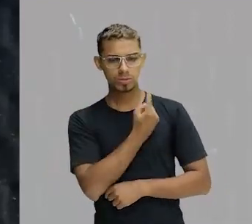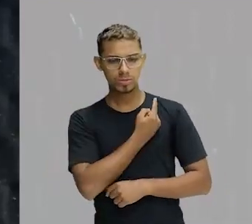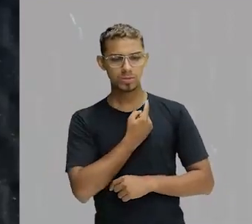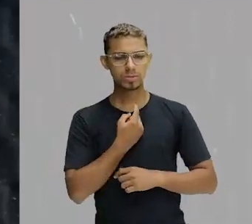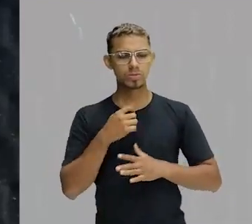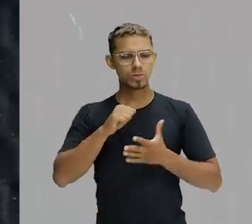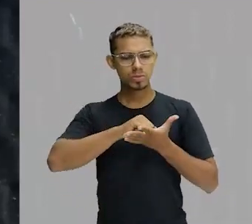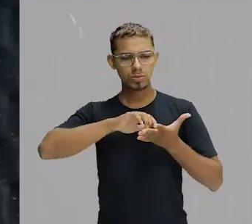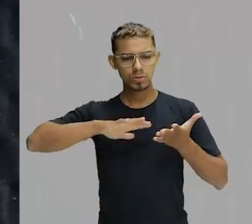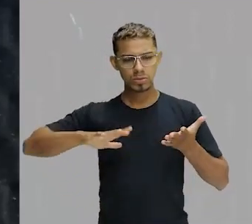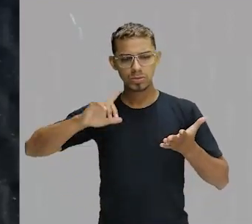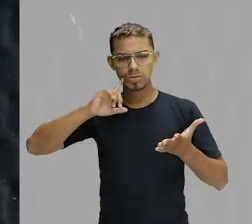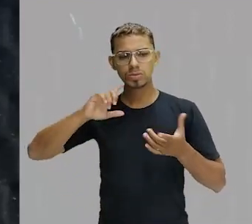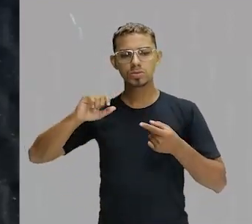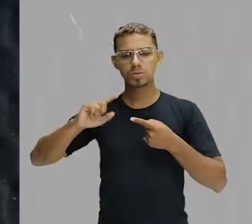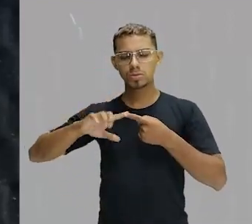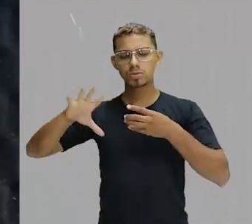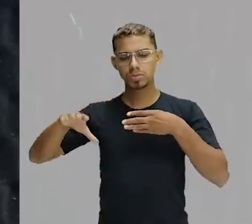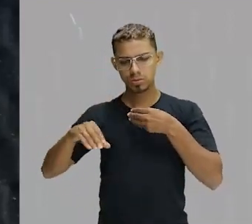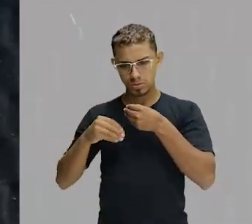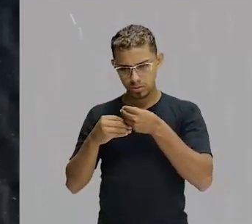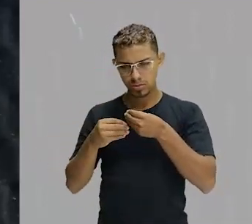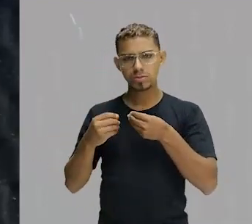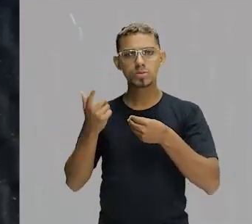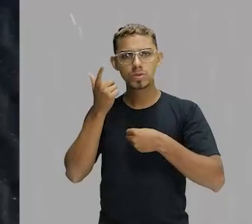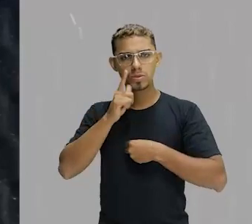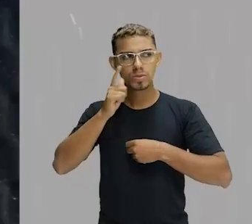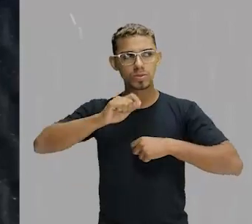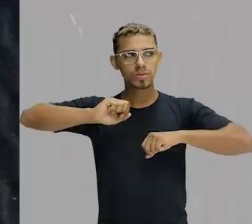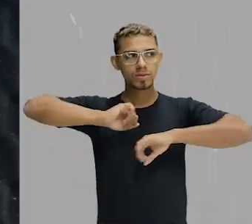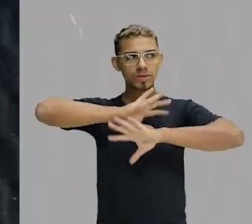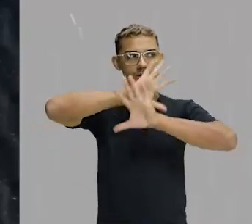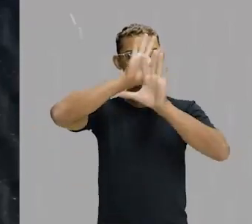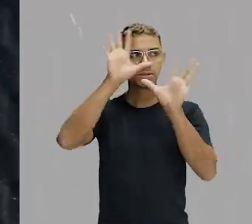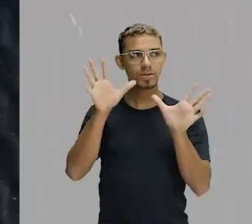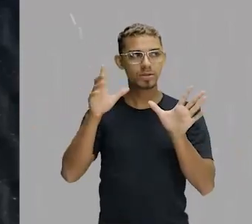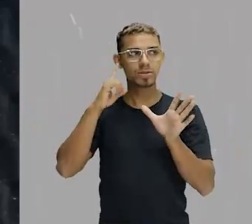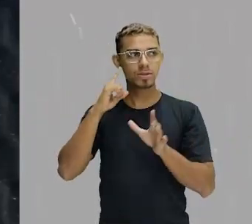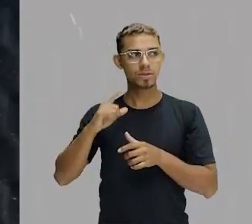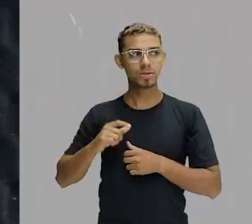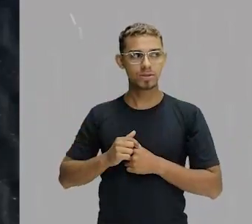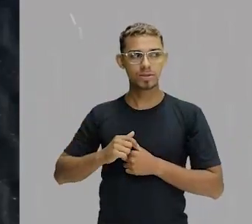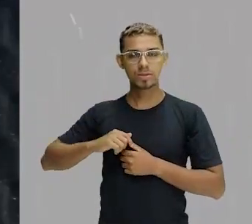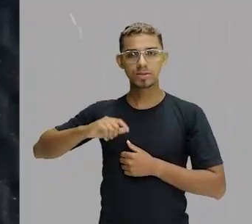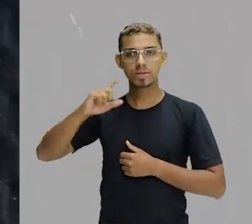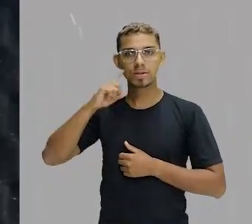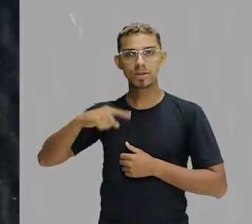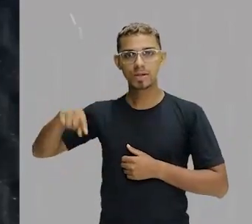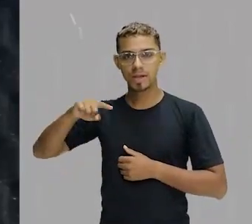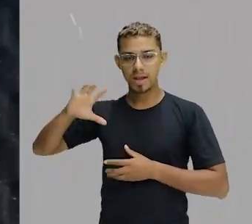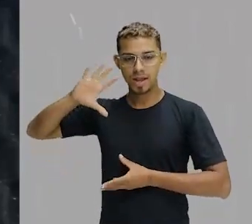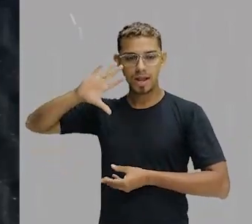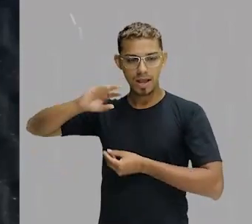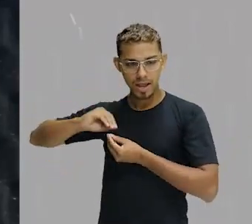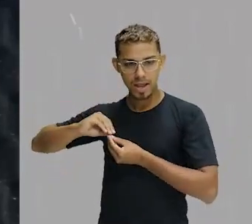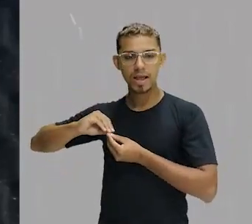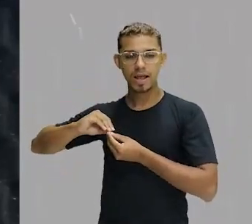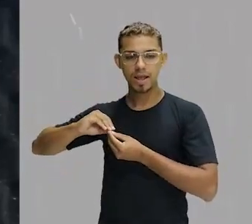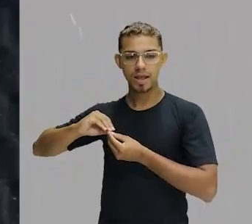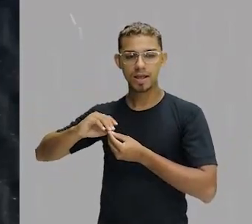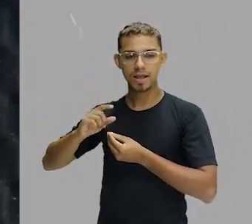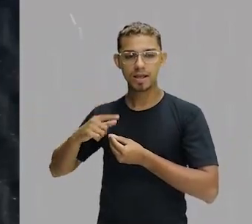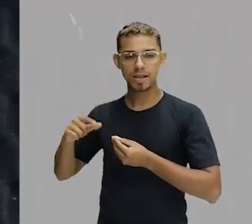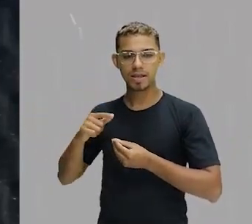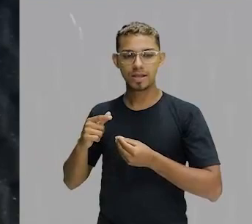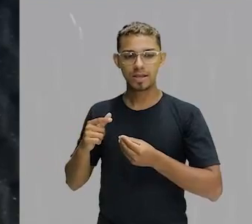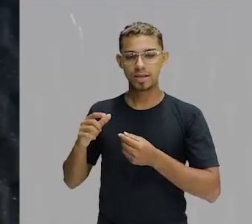um exercício de aplicação, né, até para garantir se a compreensão está dando tudo certo. E, por fim, nós vamos falar da equivalência de